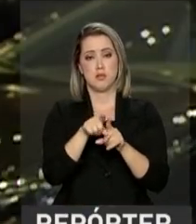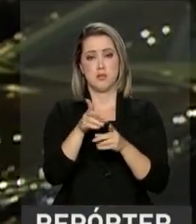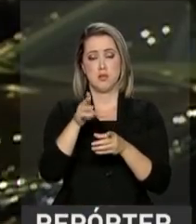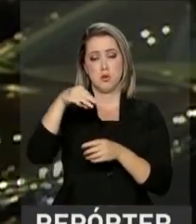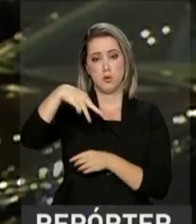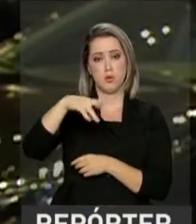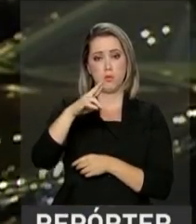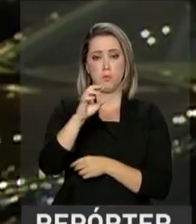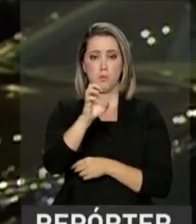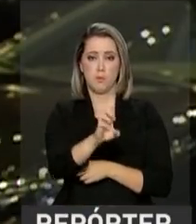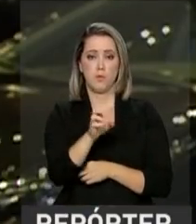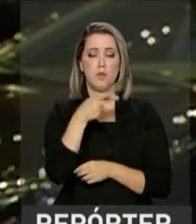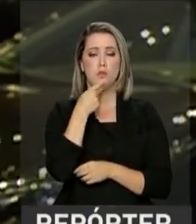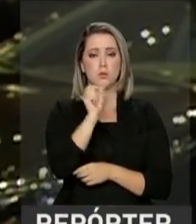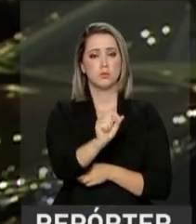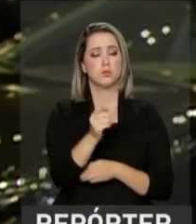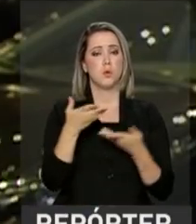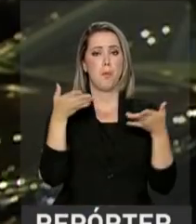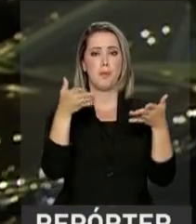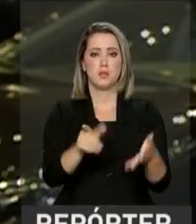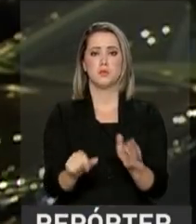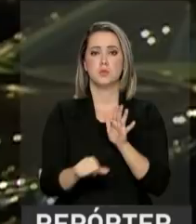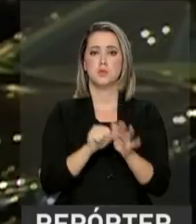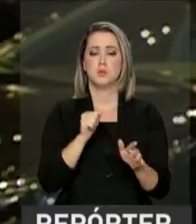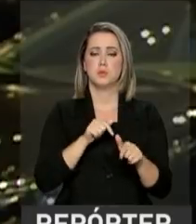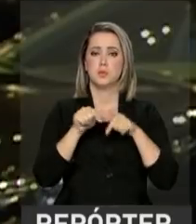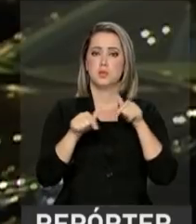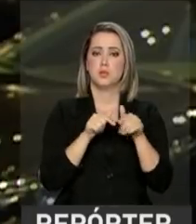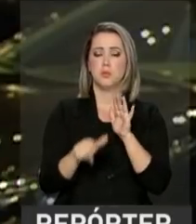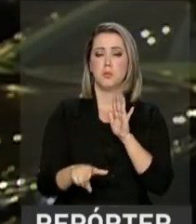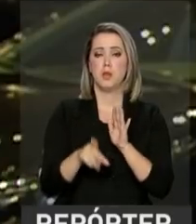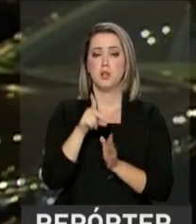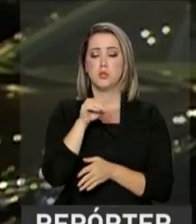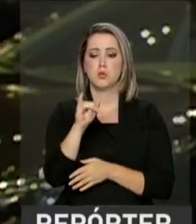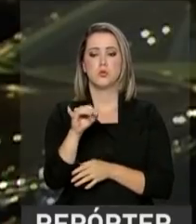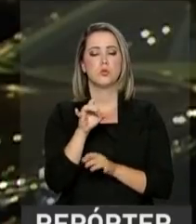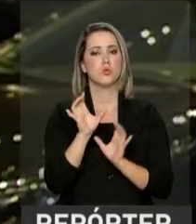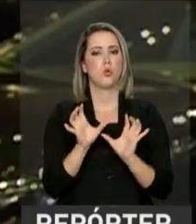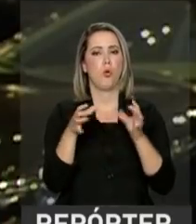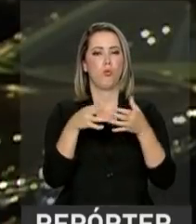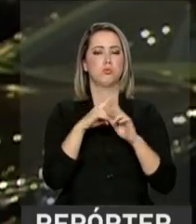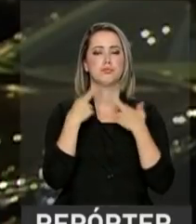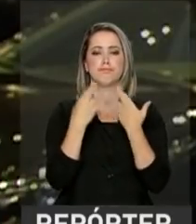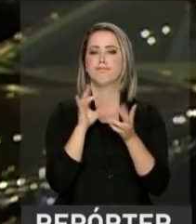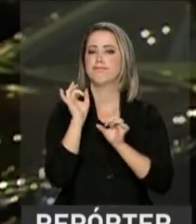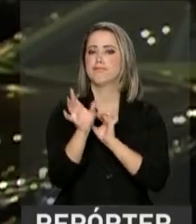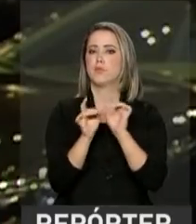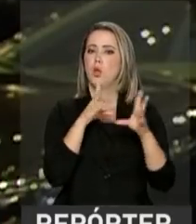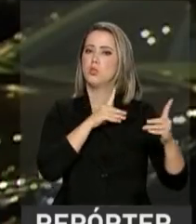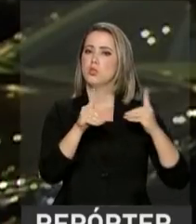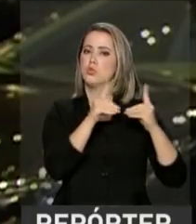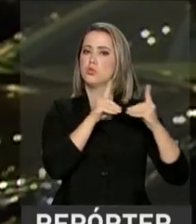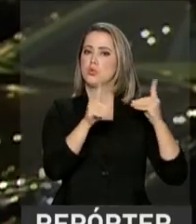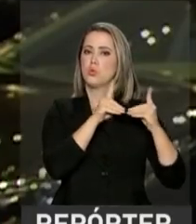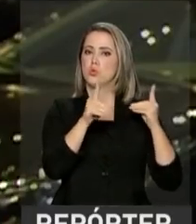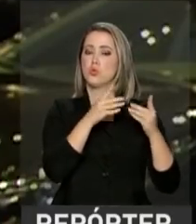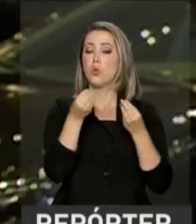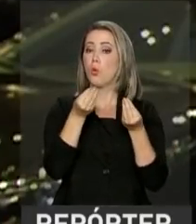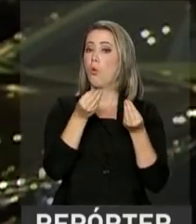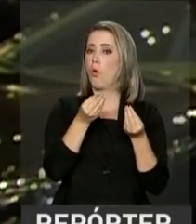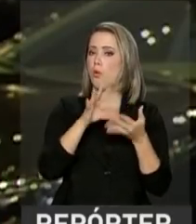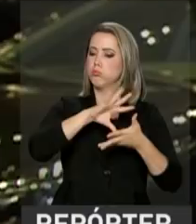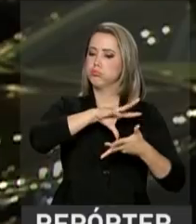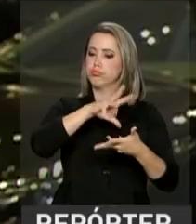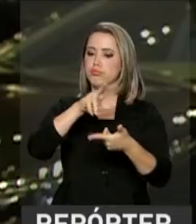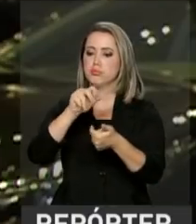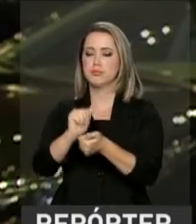Nunes Ferreira, participam da primeira atividade do dia, uma sessão especial em que será debatido o ambiente internacional e econômico